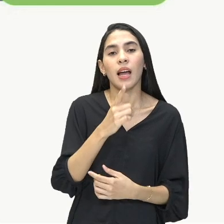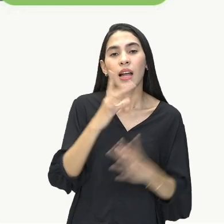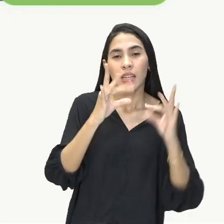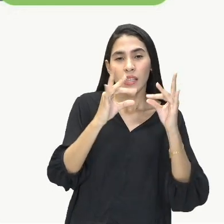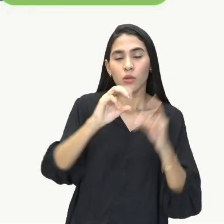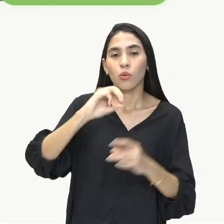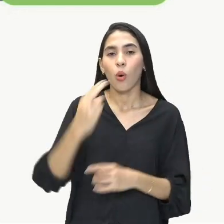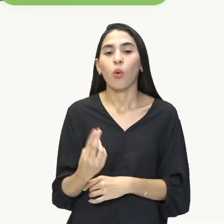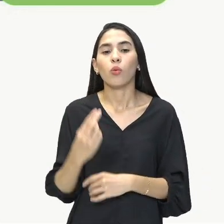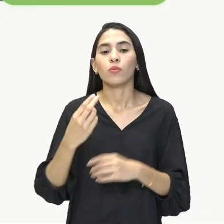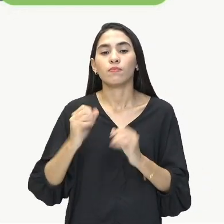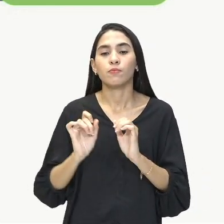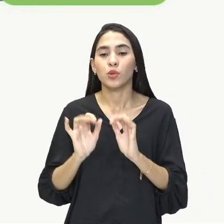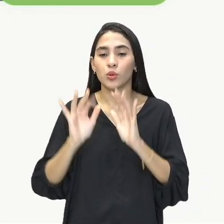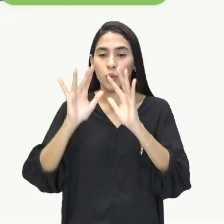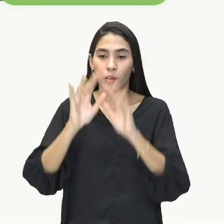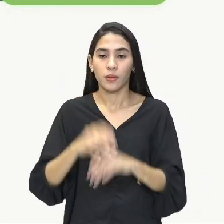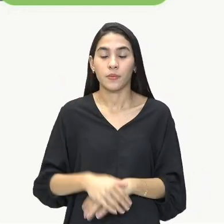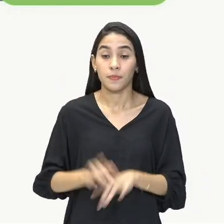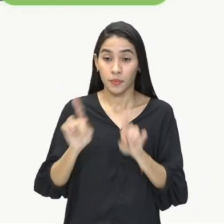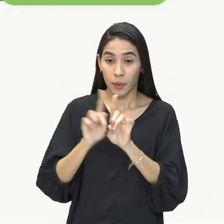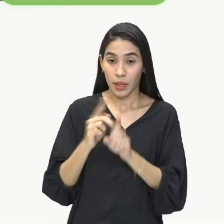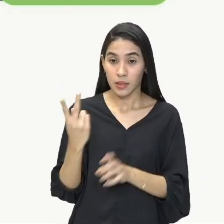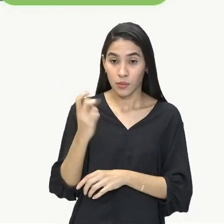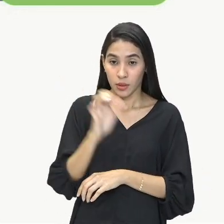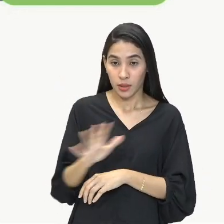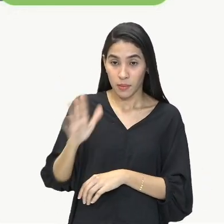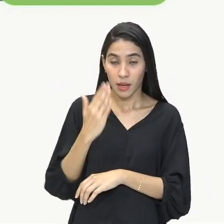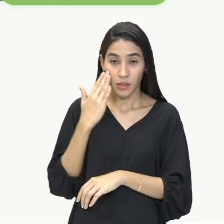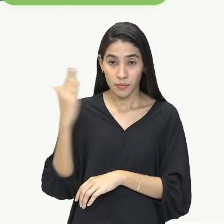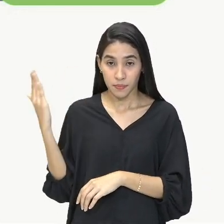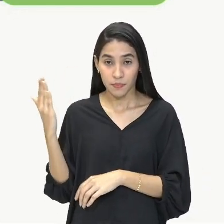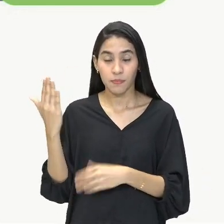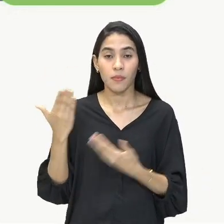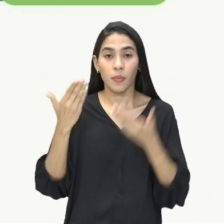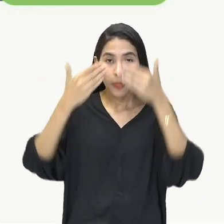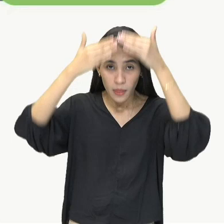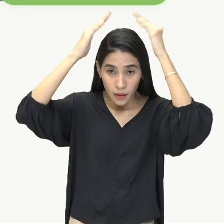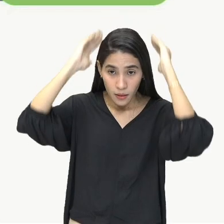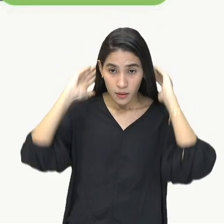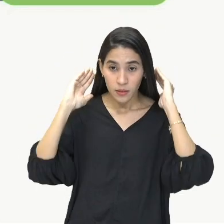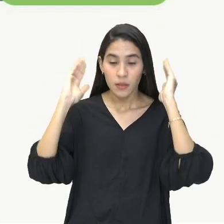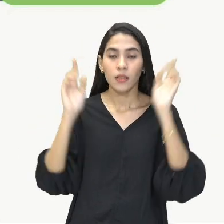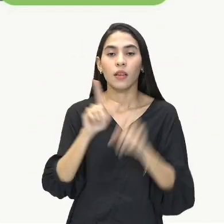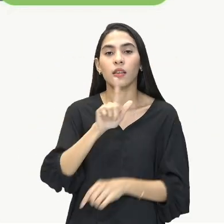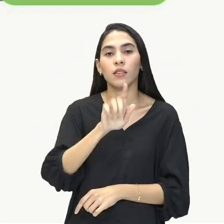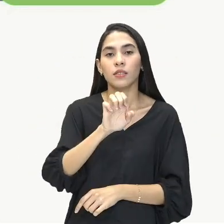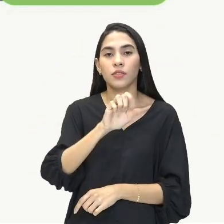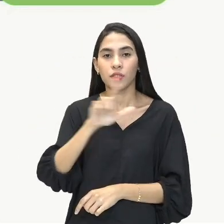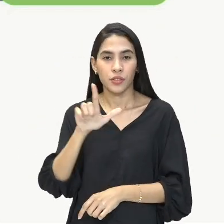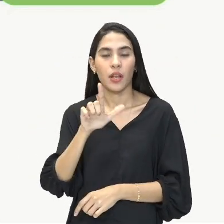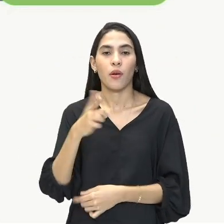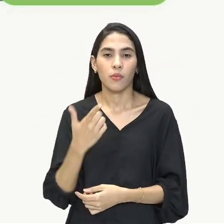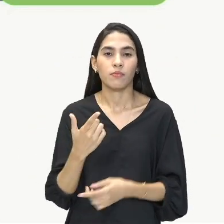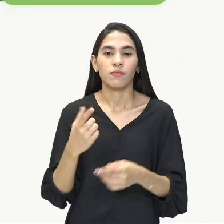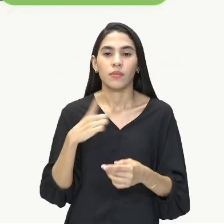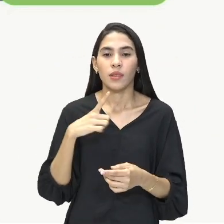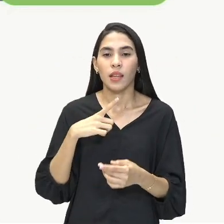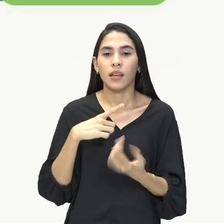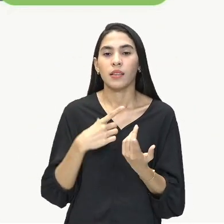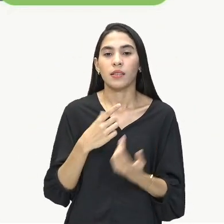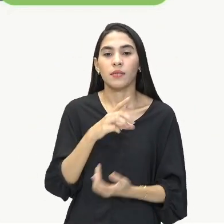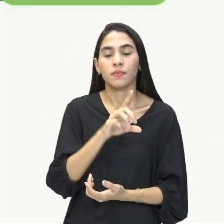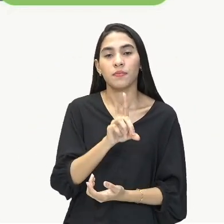como exemplo o gel de cabelo, e o gel, ele tem como disperso